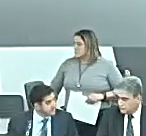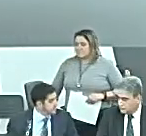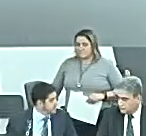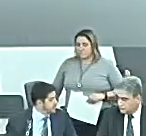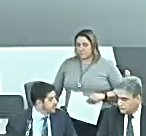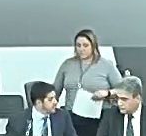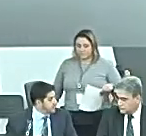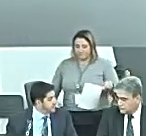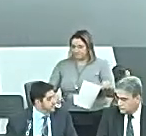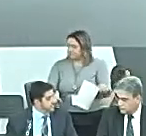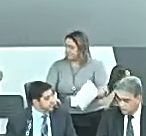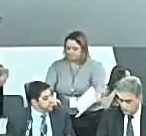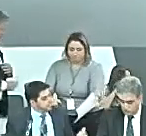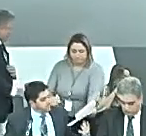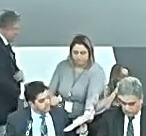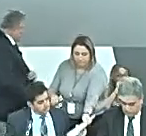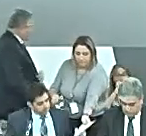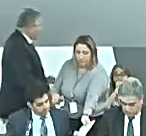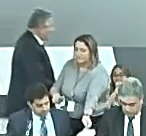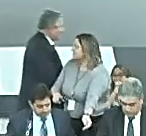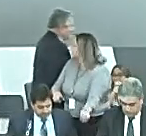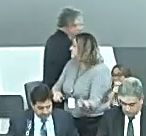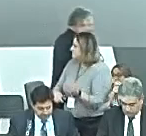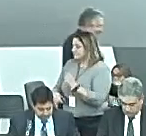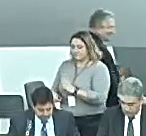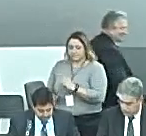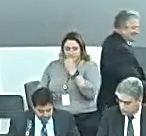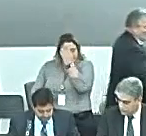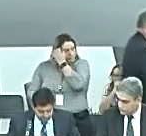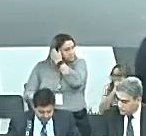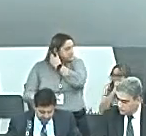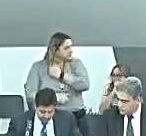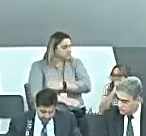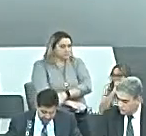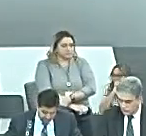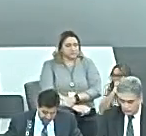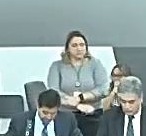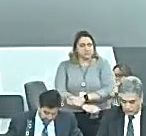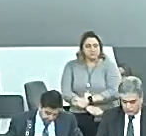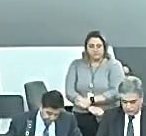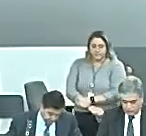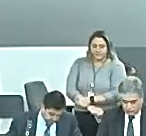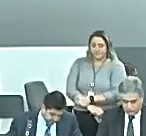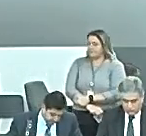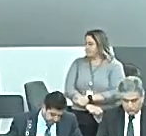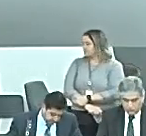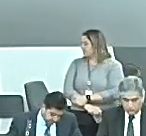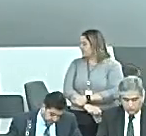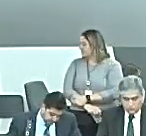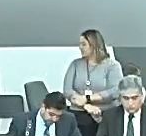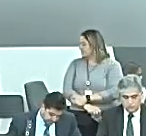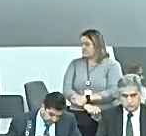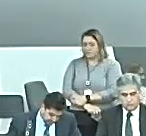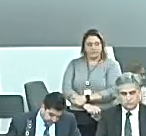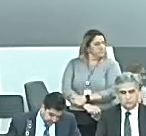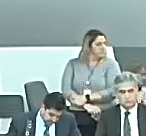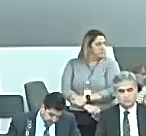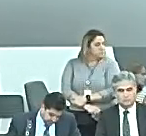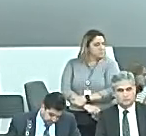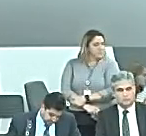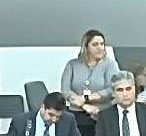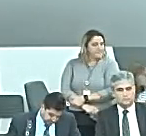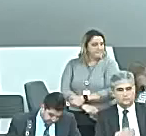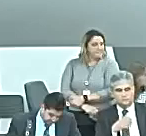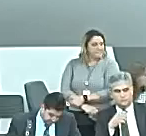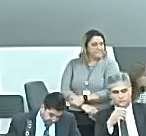mandando muitas denúncias da situação que você tem hoje ea segurança pública ampla é só polícia militar elas a polícia civil ela é agente penitenciário e agente